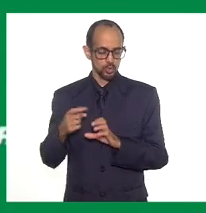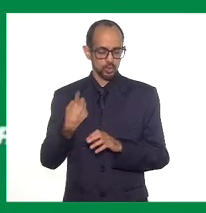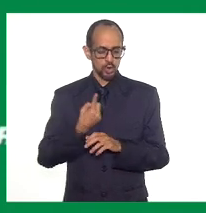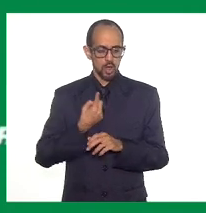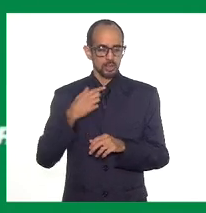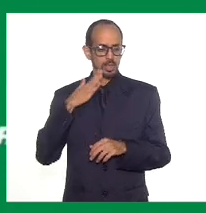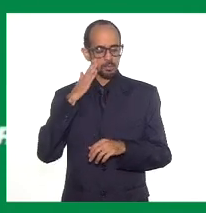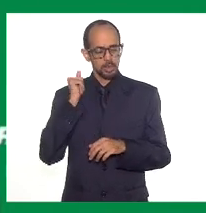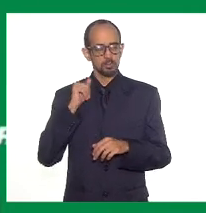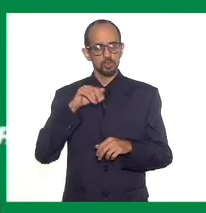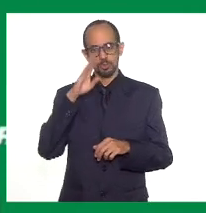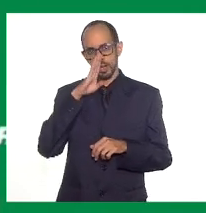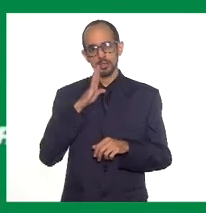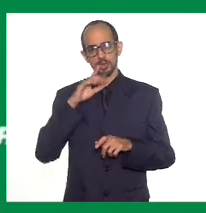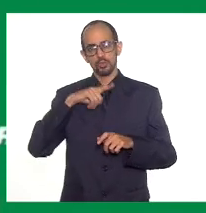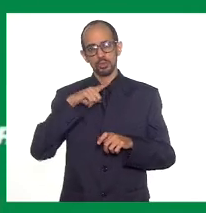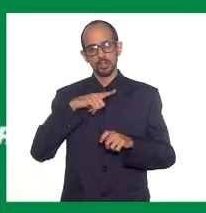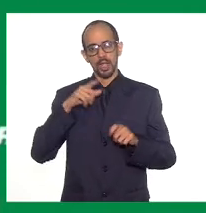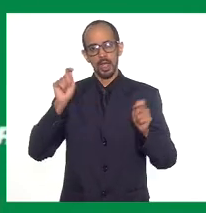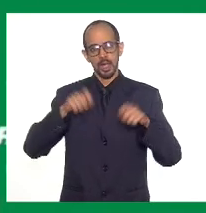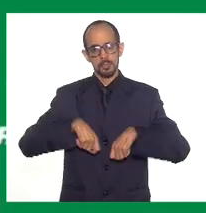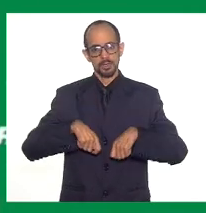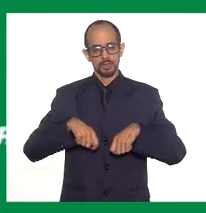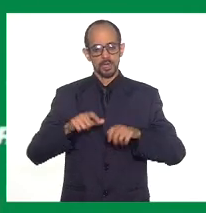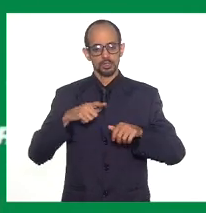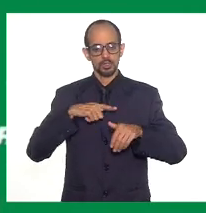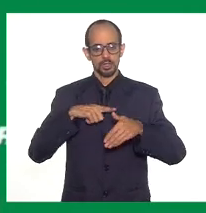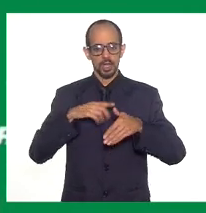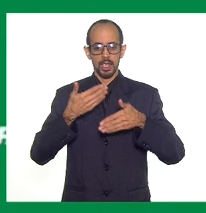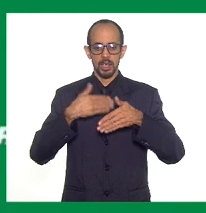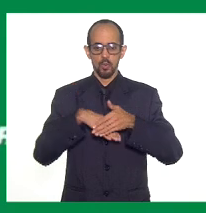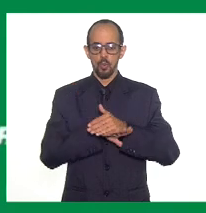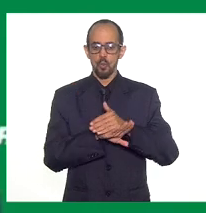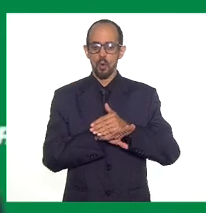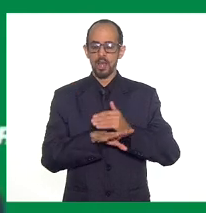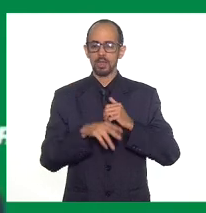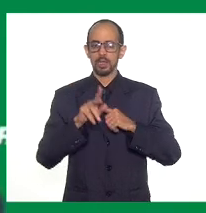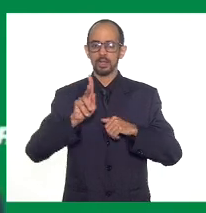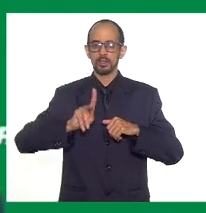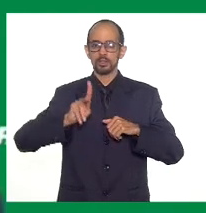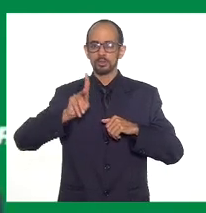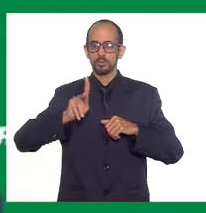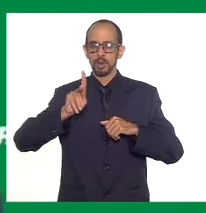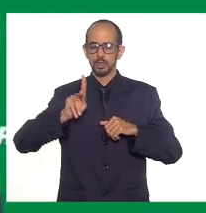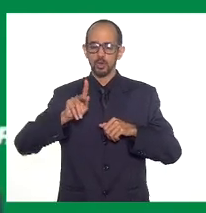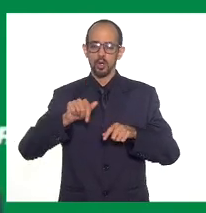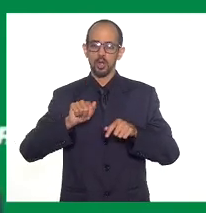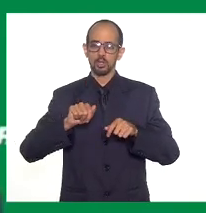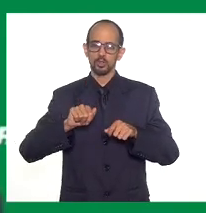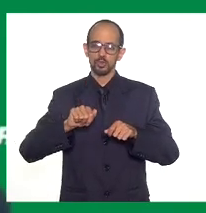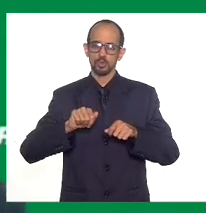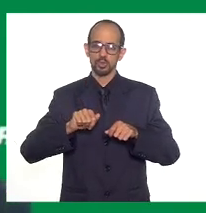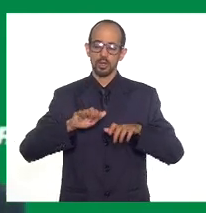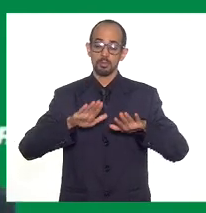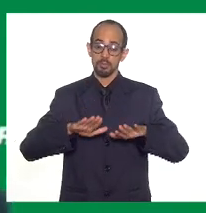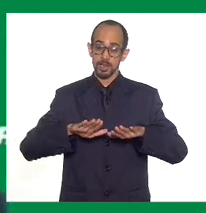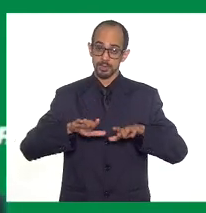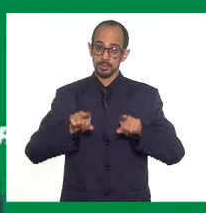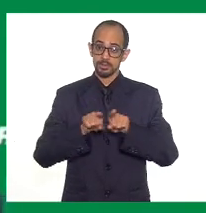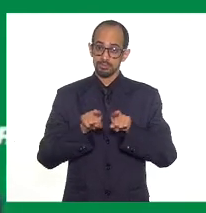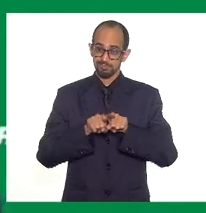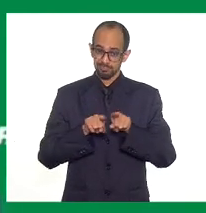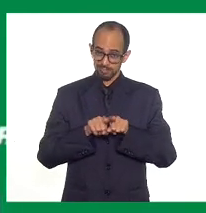um grande potencial, né? O Brasil tem reservas de classe mundial, mas ele também está